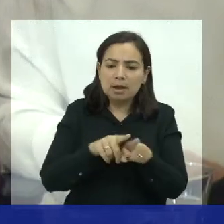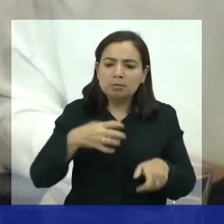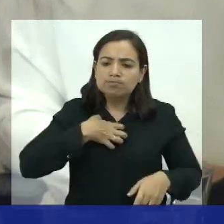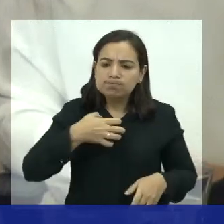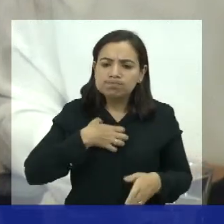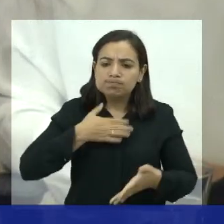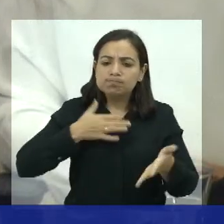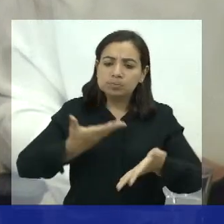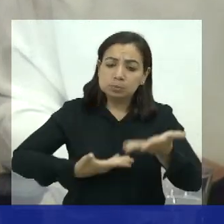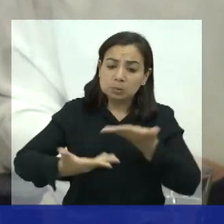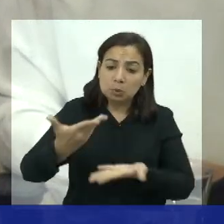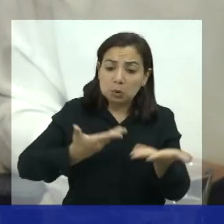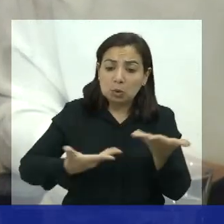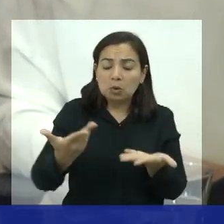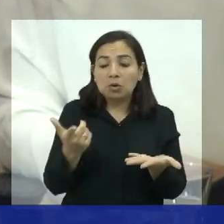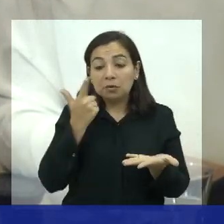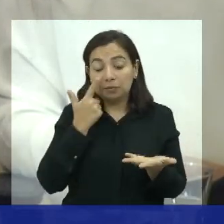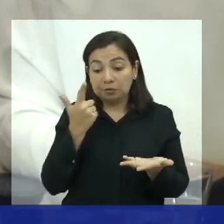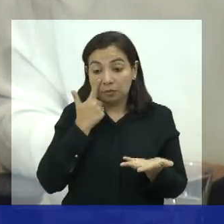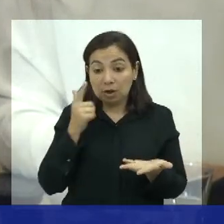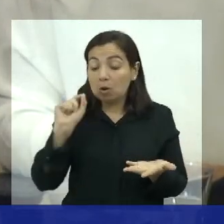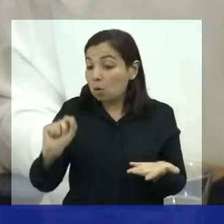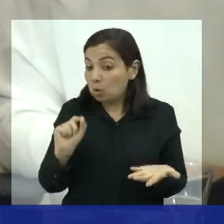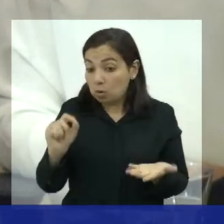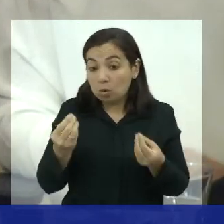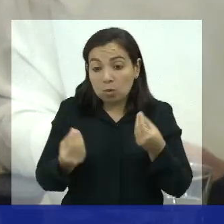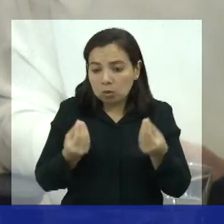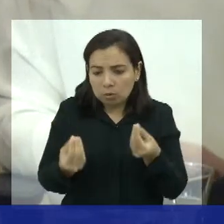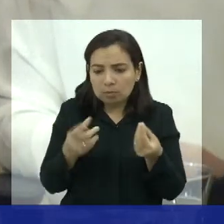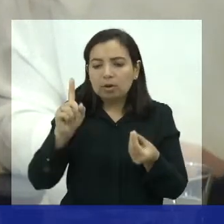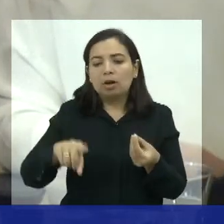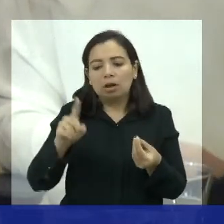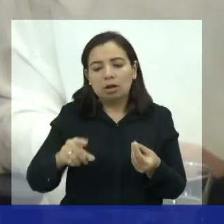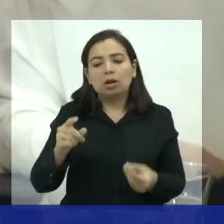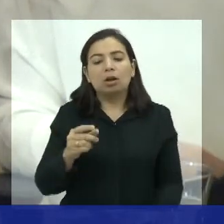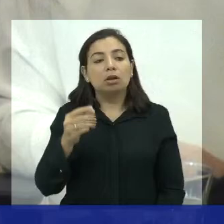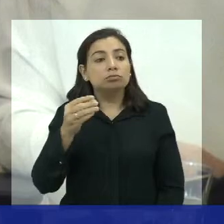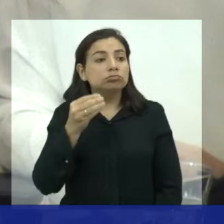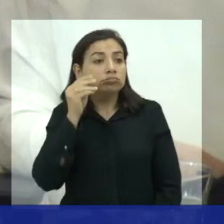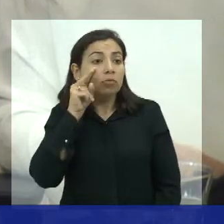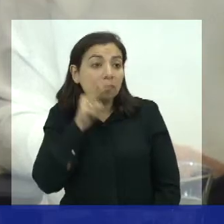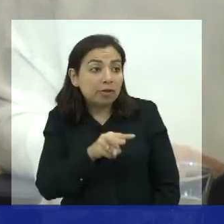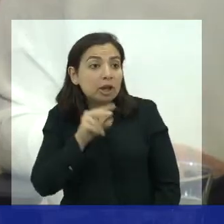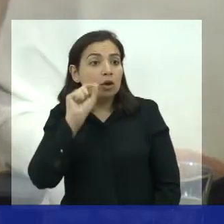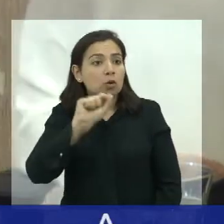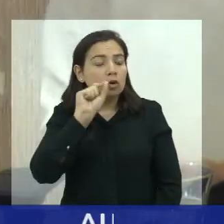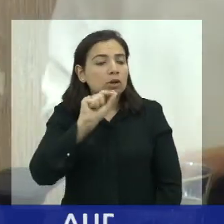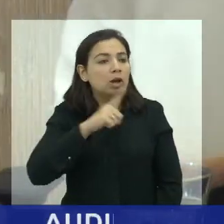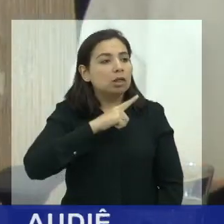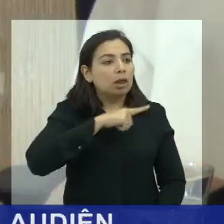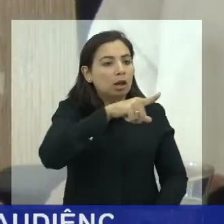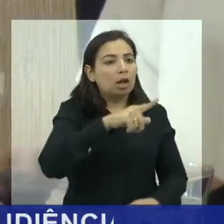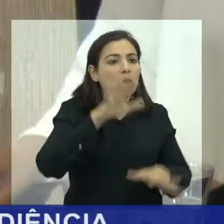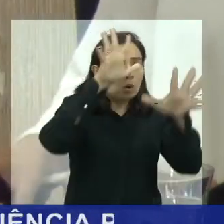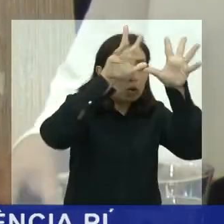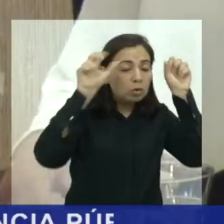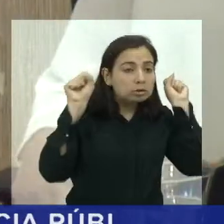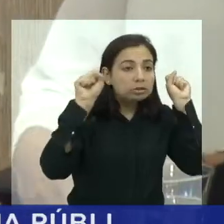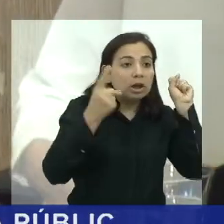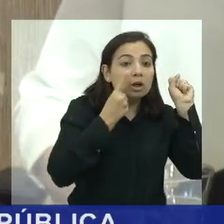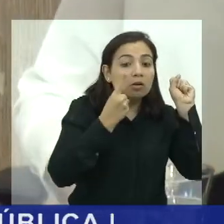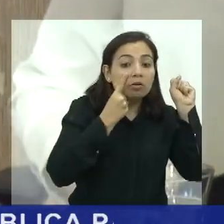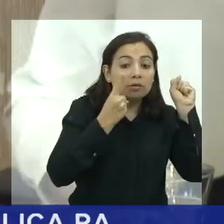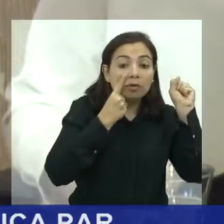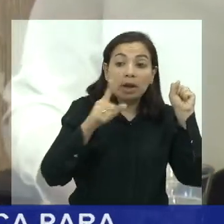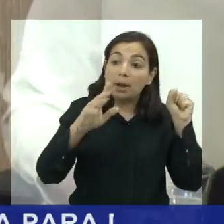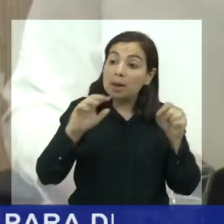também através da observância das decisões adotadas nos conselhos, dos quais a população é